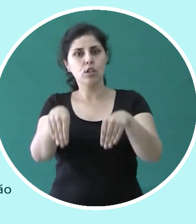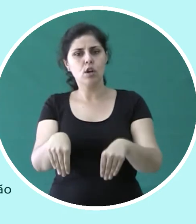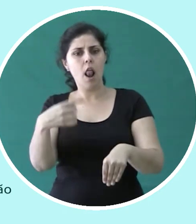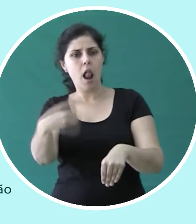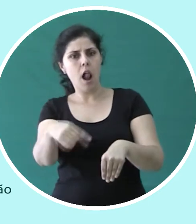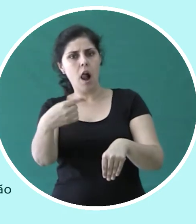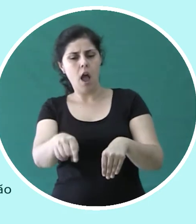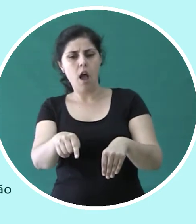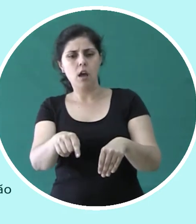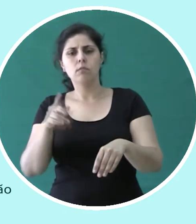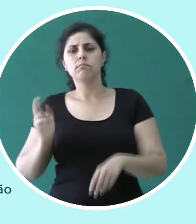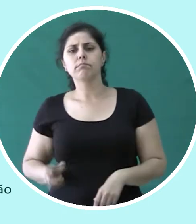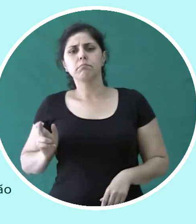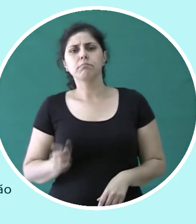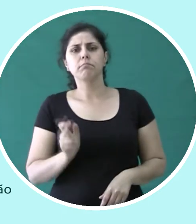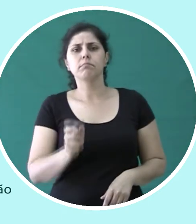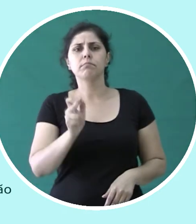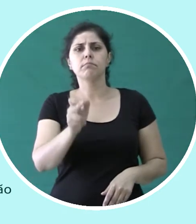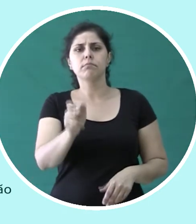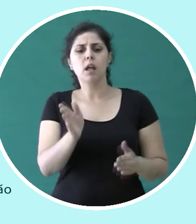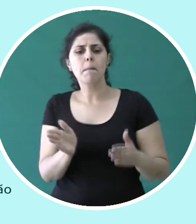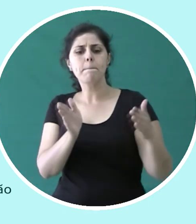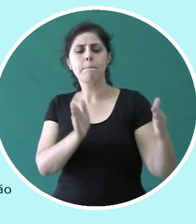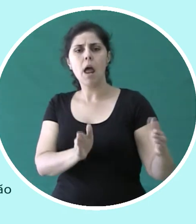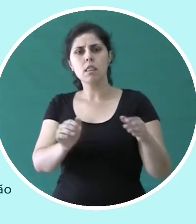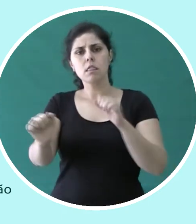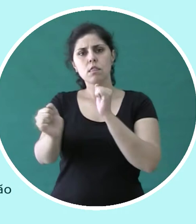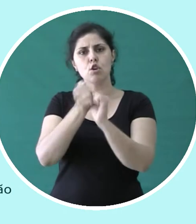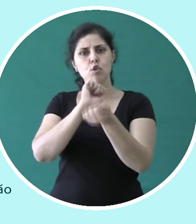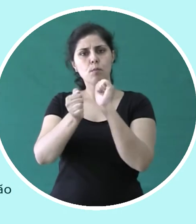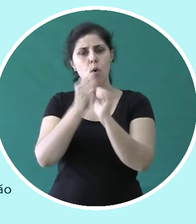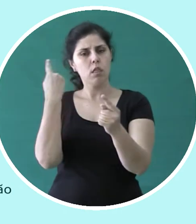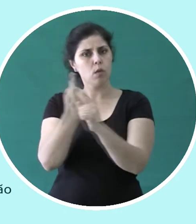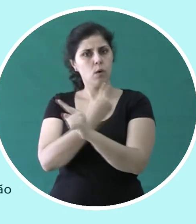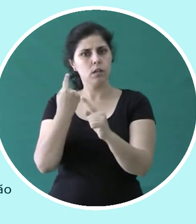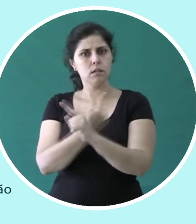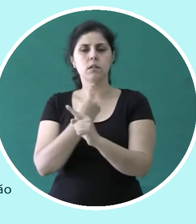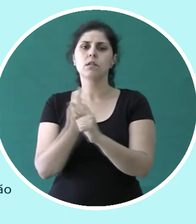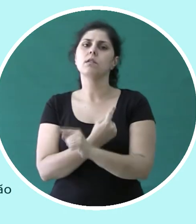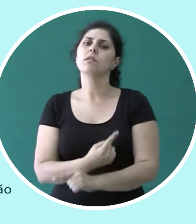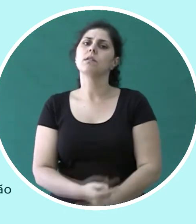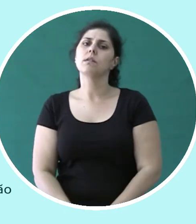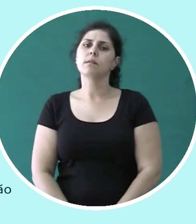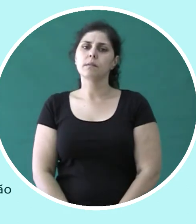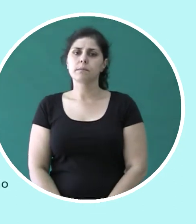armazém que aí havia e dirigiu-se à secção de artigos desportivos.